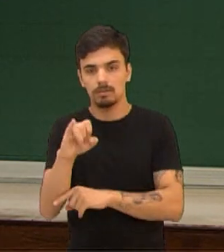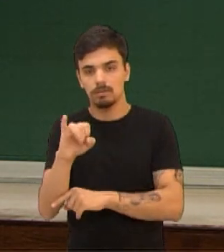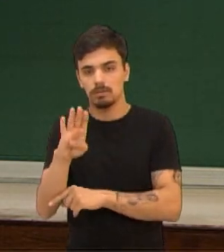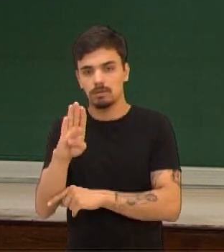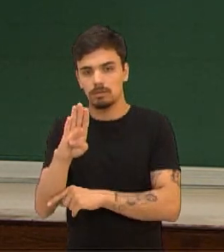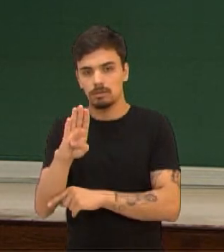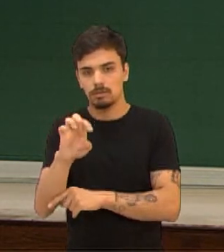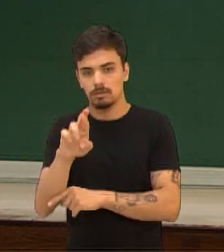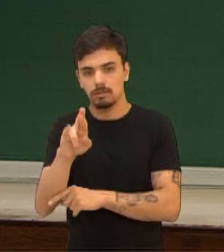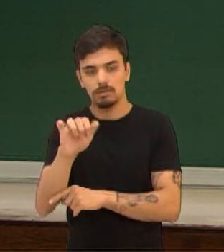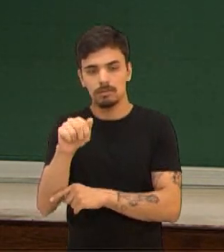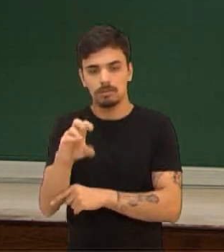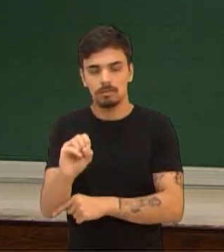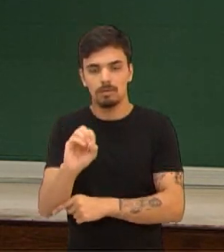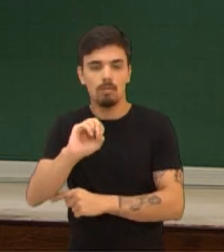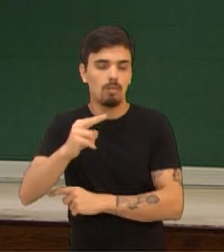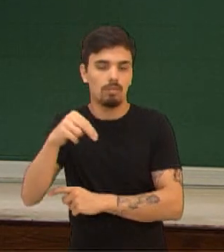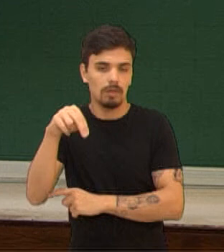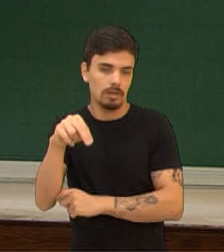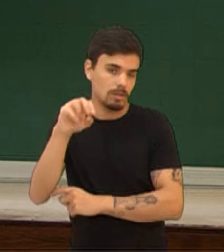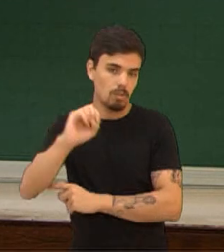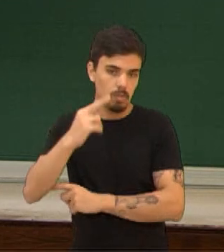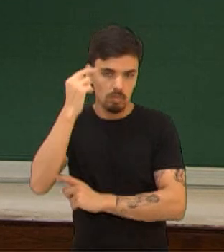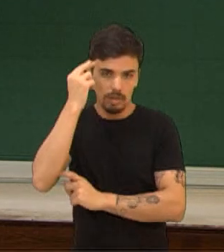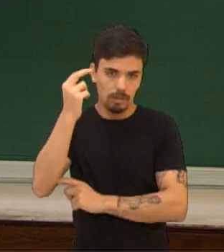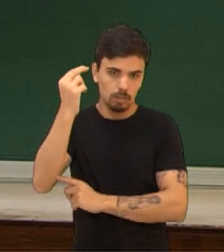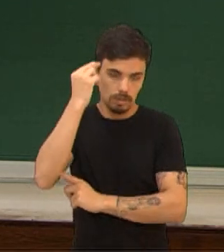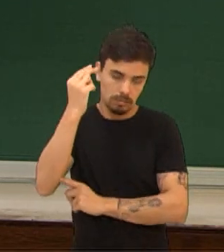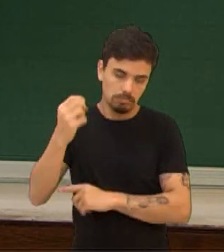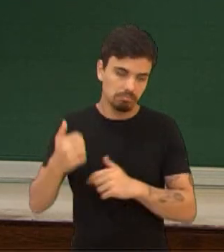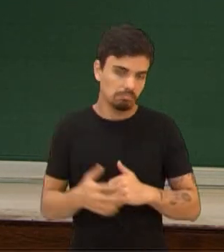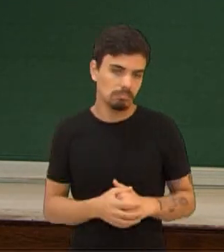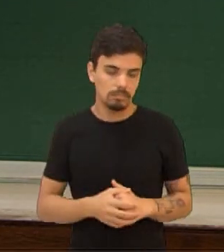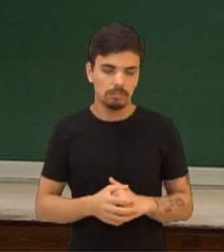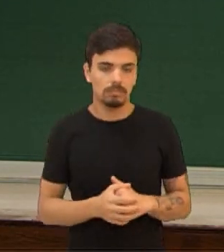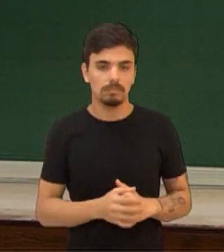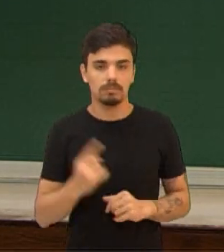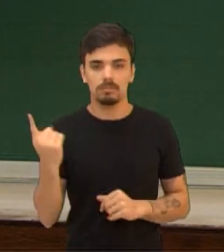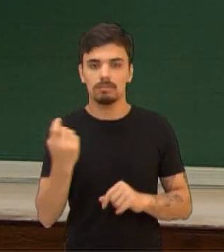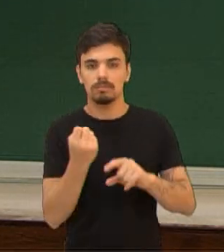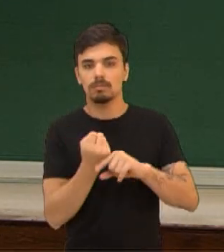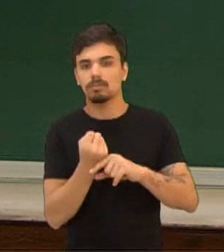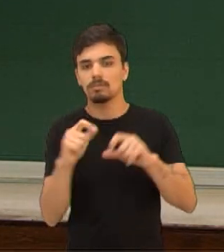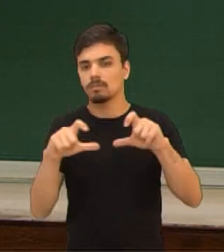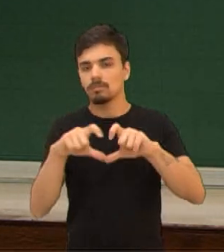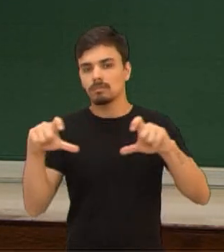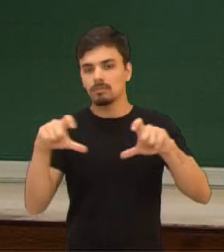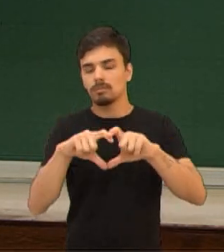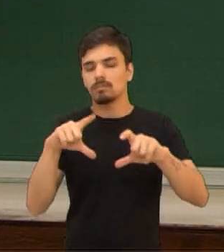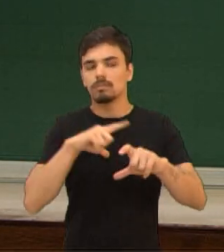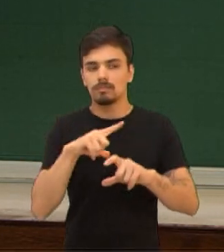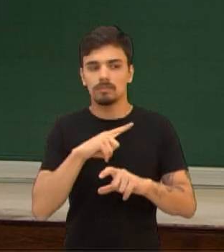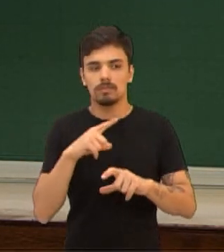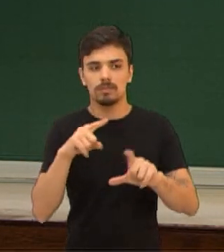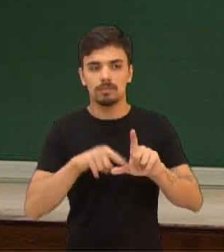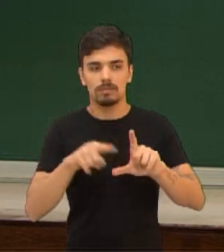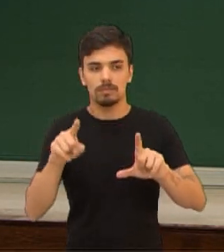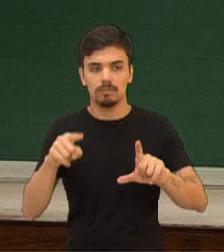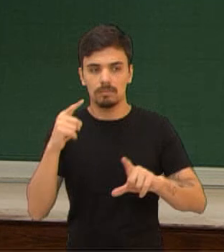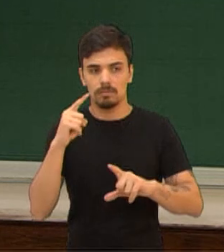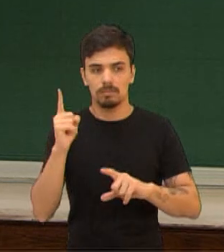o E, chamado também de logaritmo natural, né? Então, essa função, ela vai gerar esse gráfico